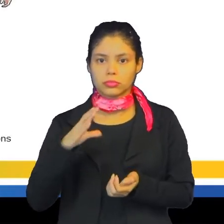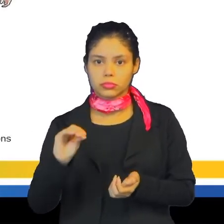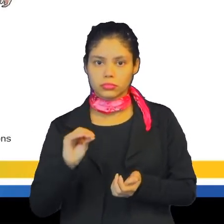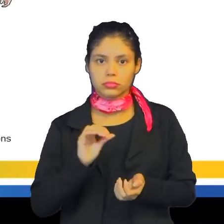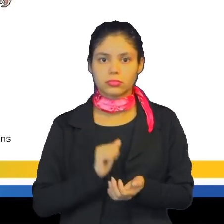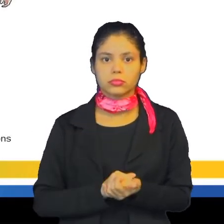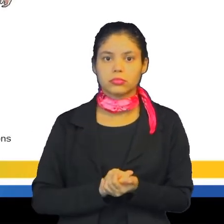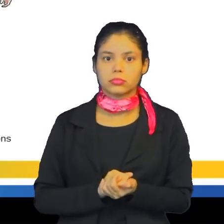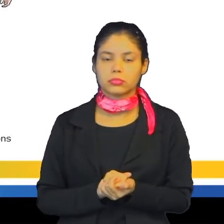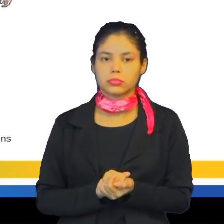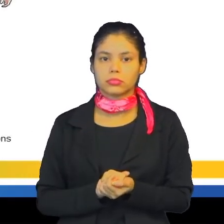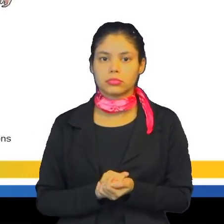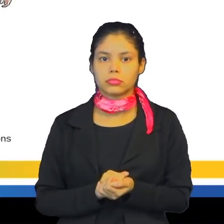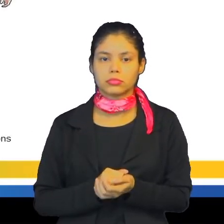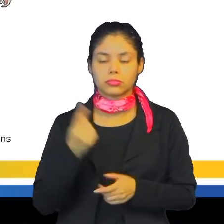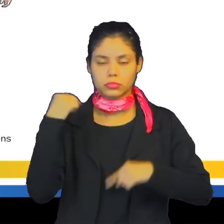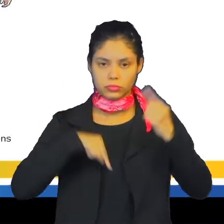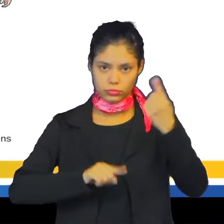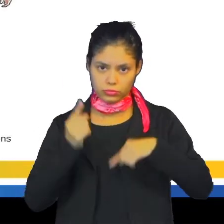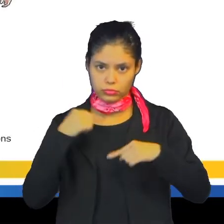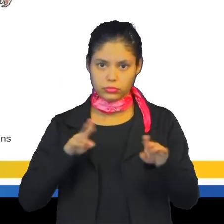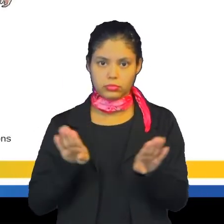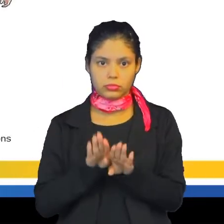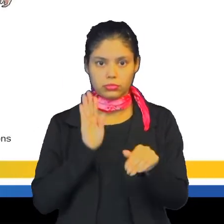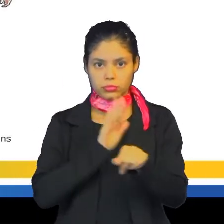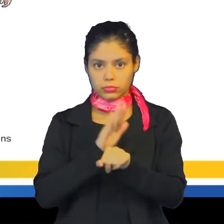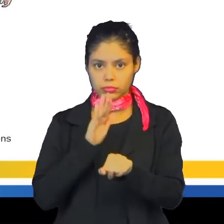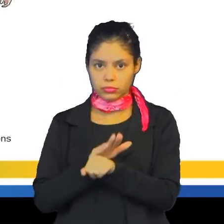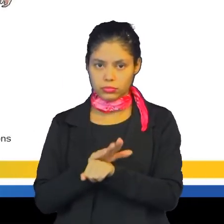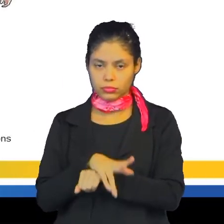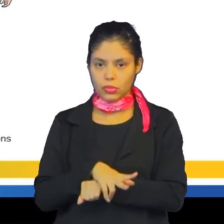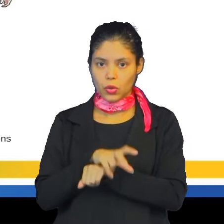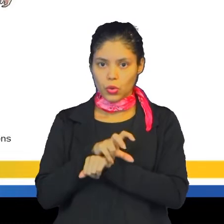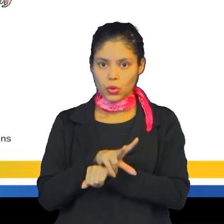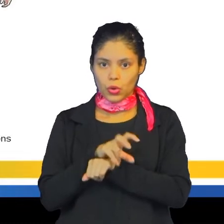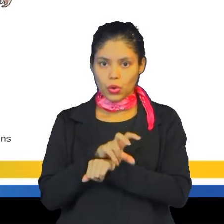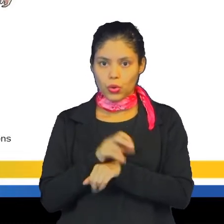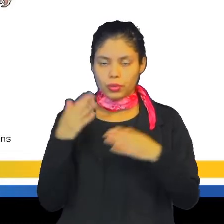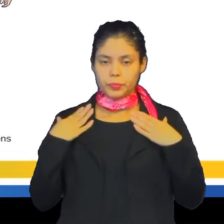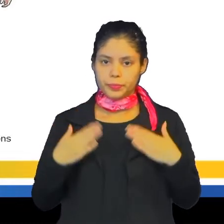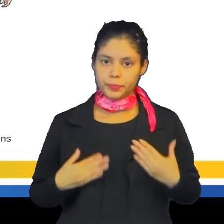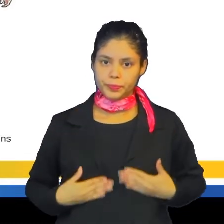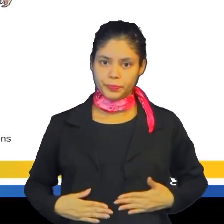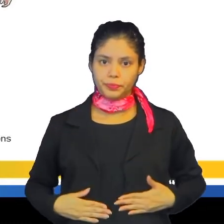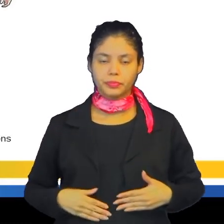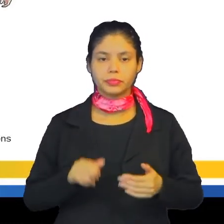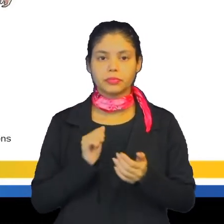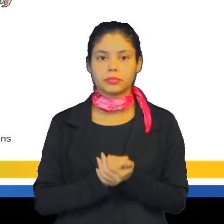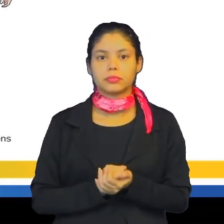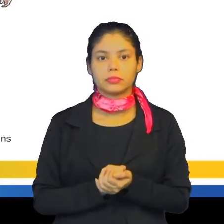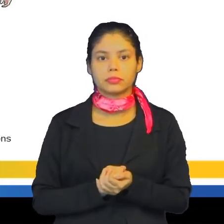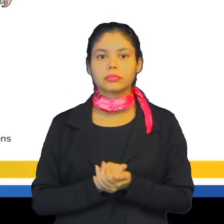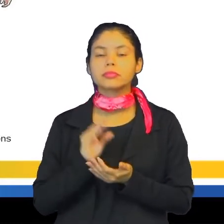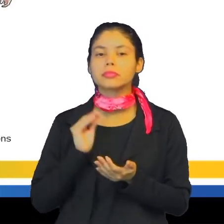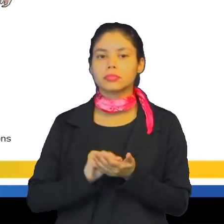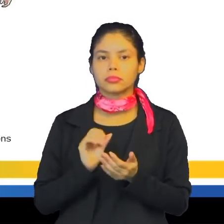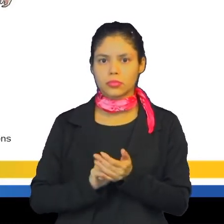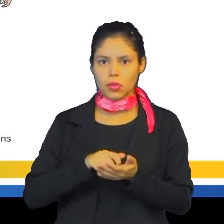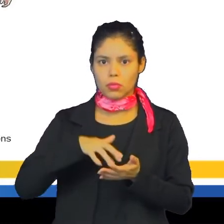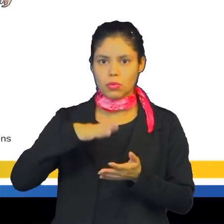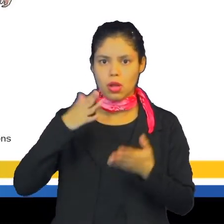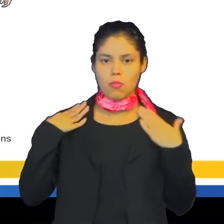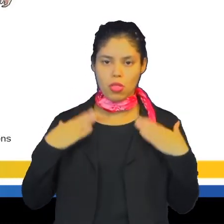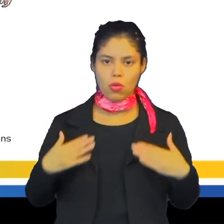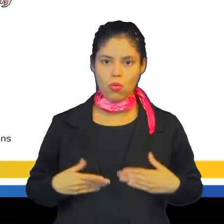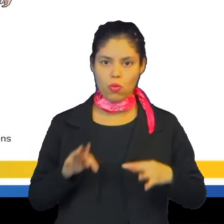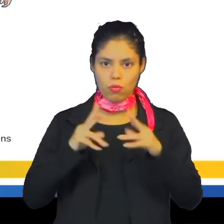as tonsilas, os vasos linfáticos, que vão ajudar a drenar esses líquidos corporais em excesso, né, para que eles possam ser